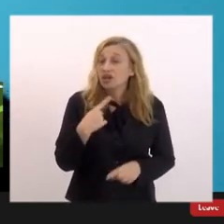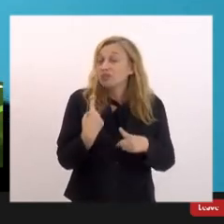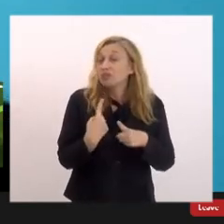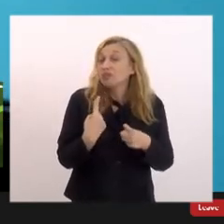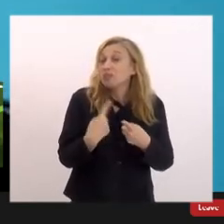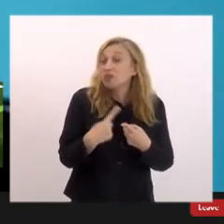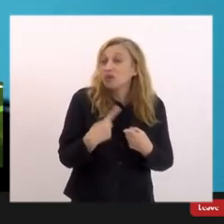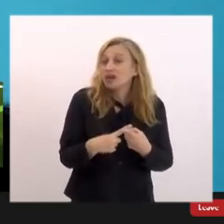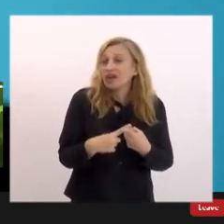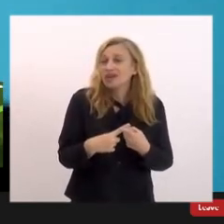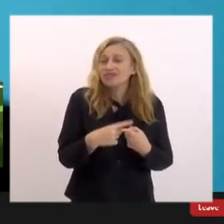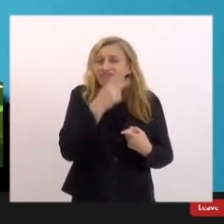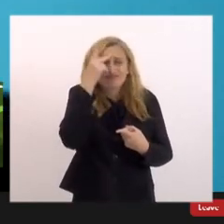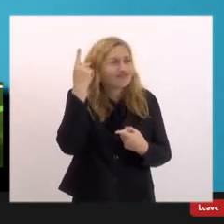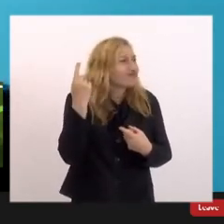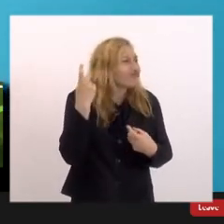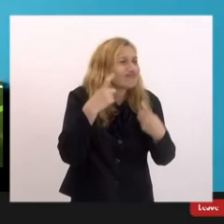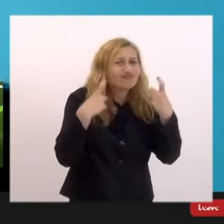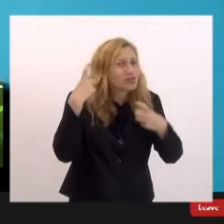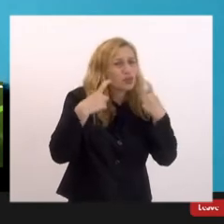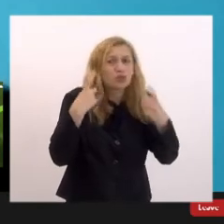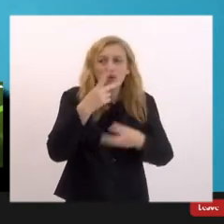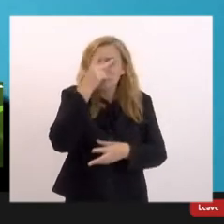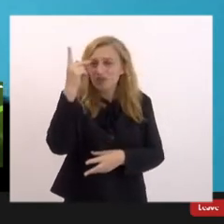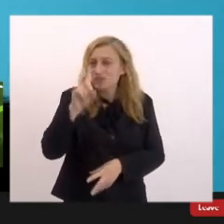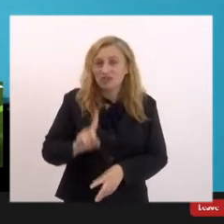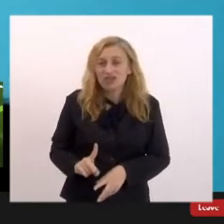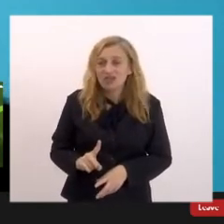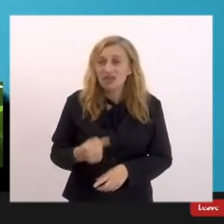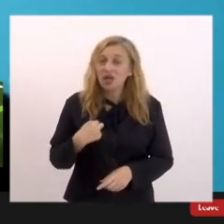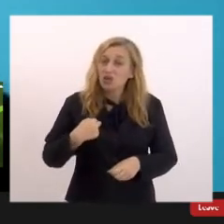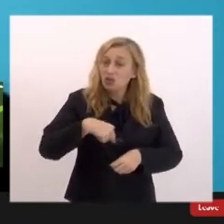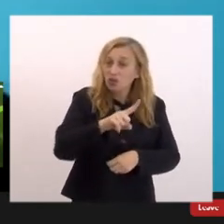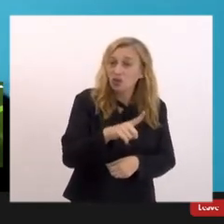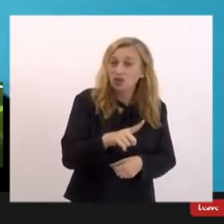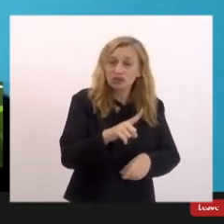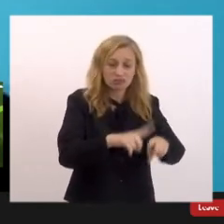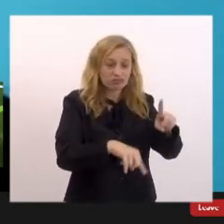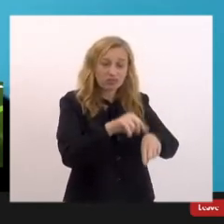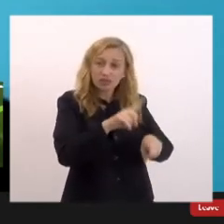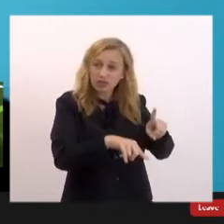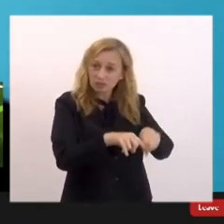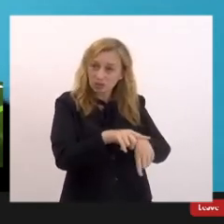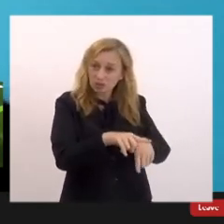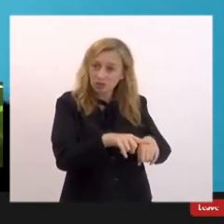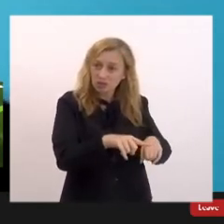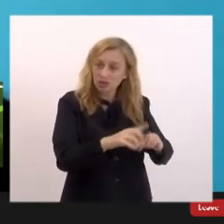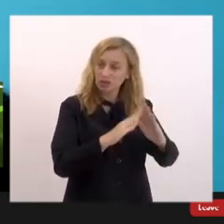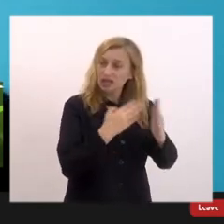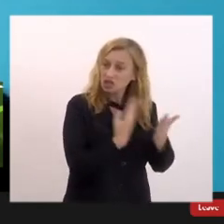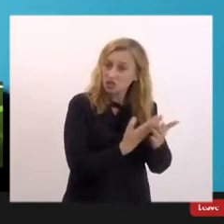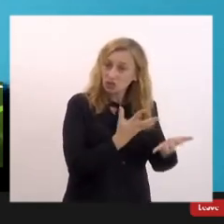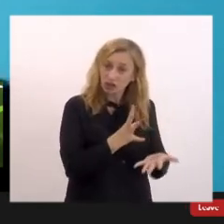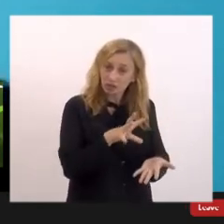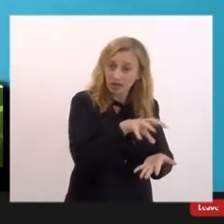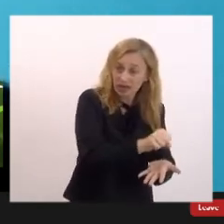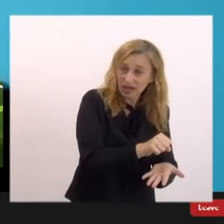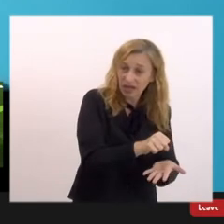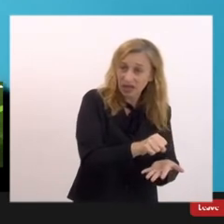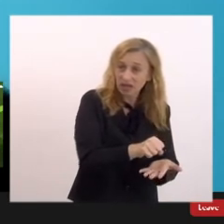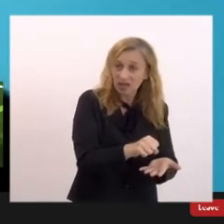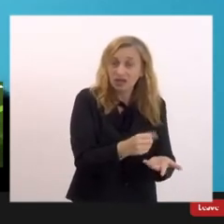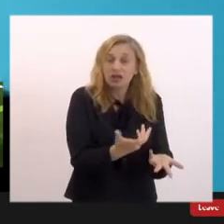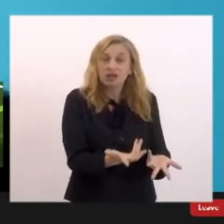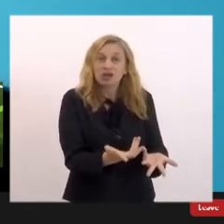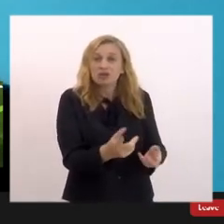assim, ninguém se preocupa com a pessoa com deficiência. Eu fui buscar ontem o material do meu filho para a escola, é um material